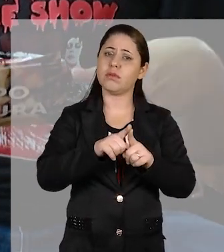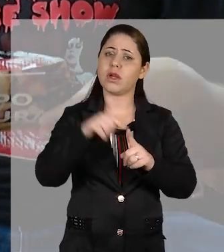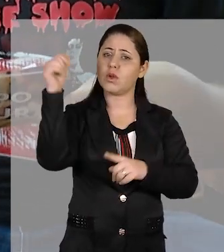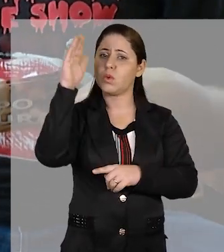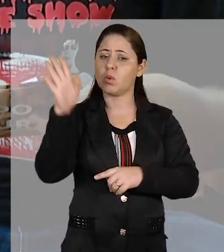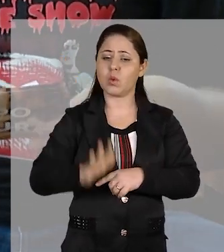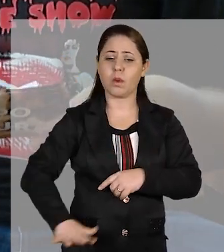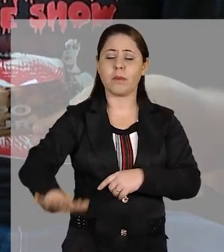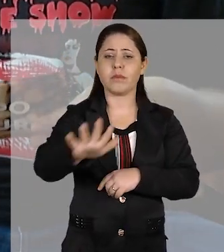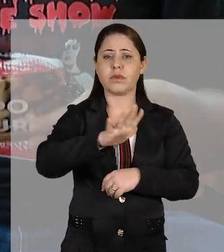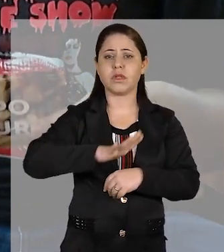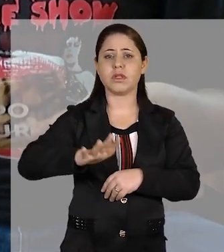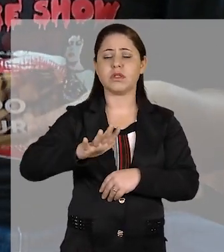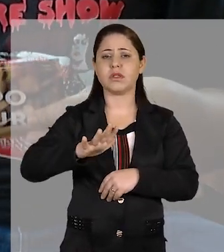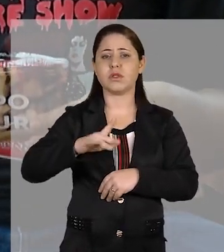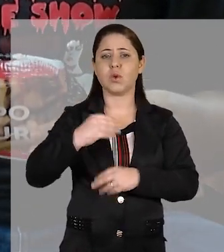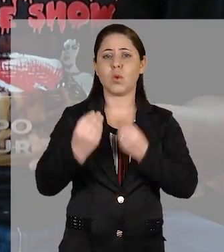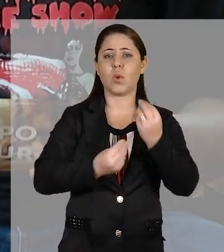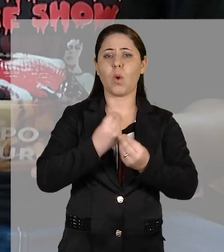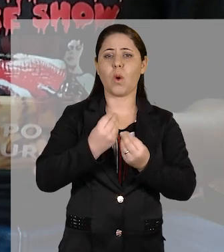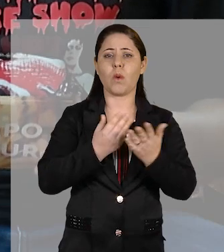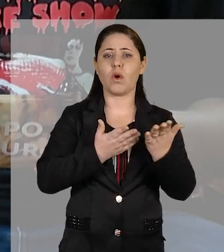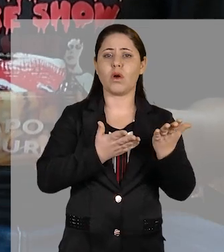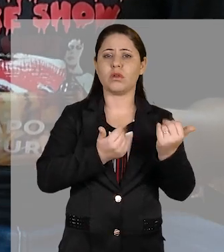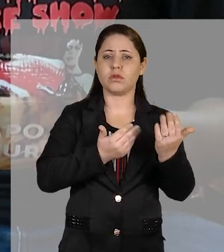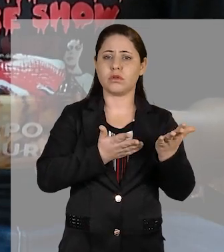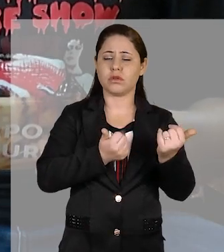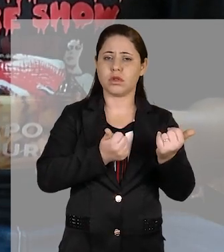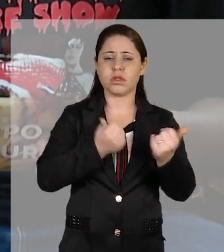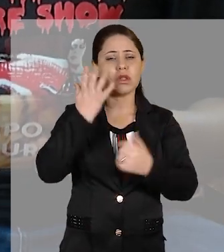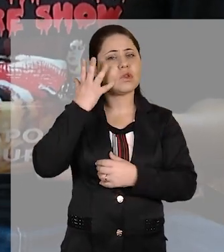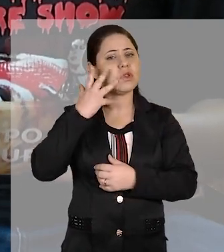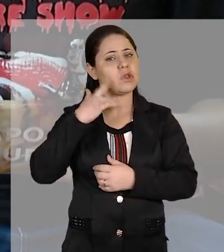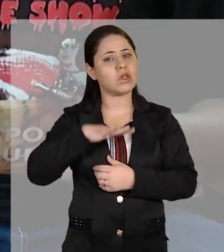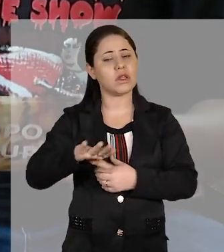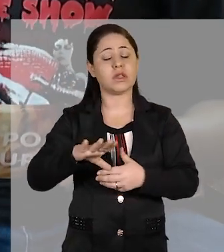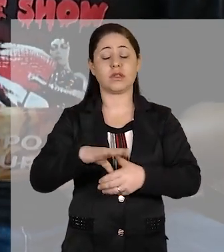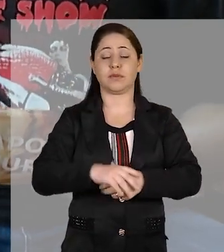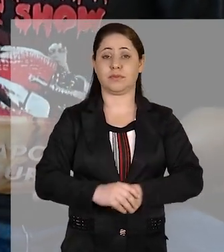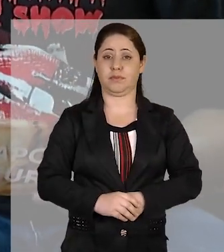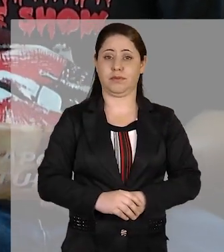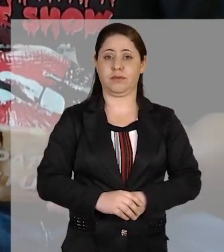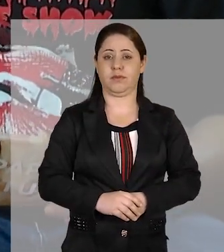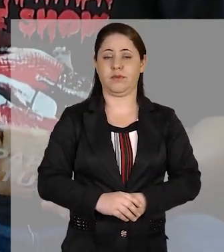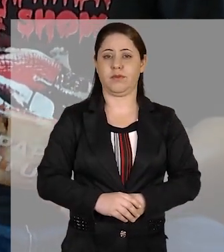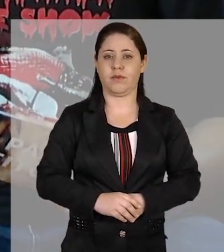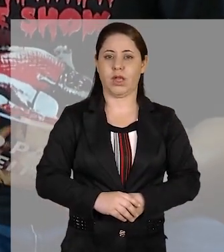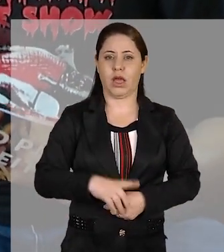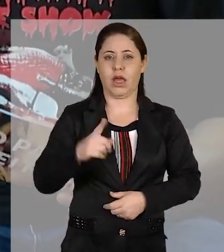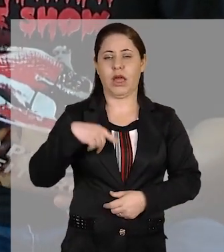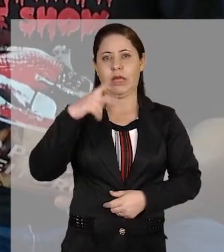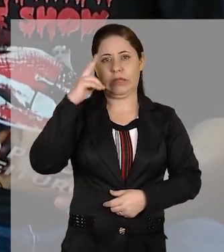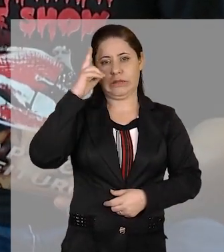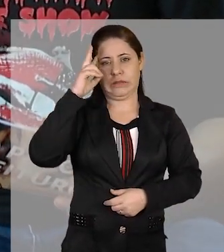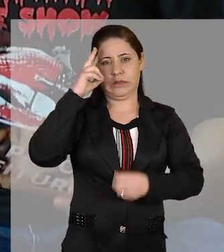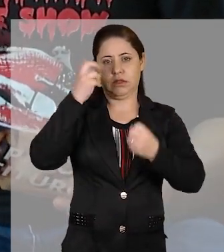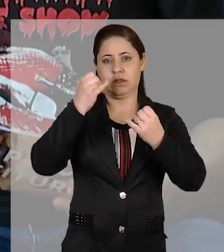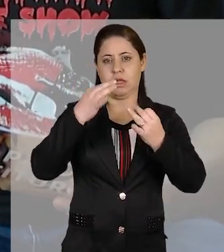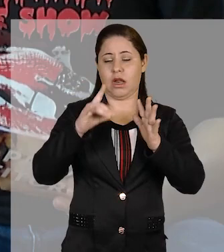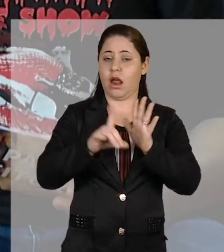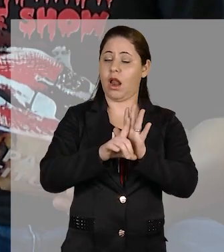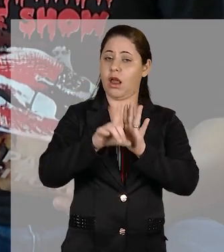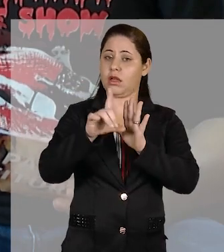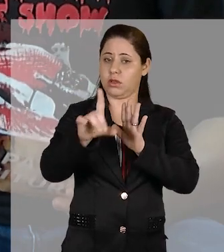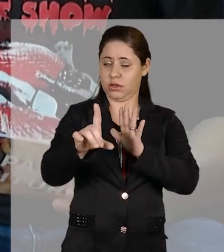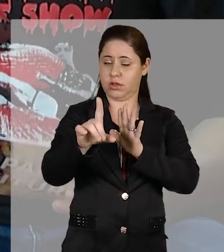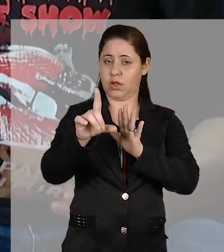também no Brasil de uma maneira geral, em se tratando dos adolescentes e das crianças? Então, considerando que está escrito